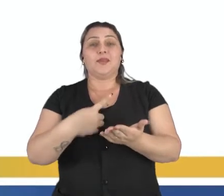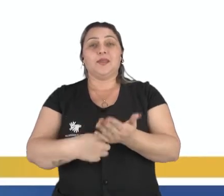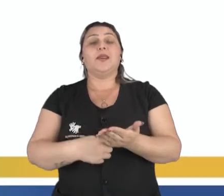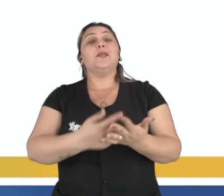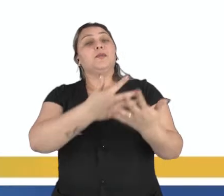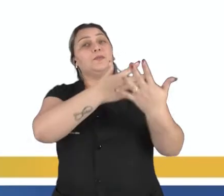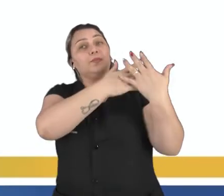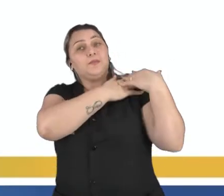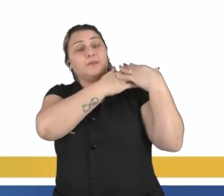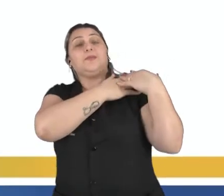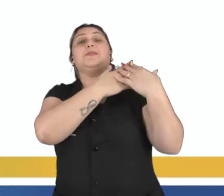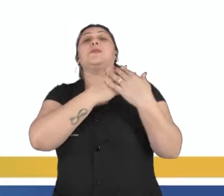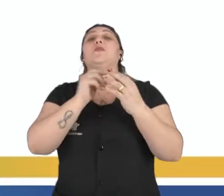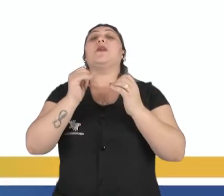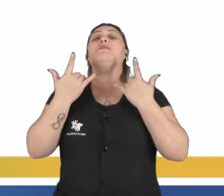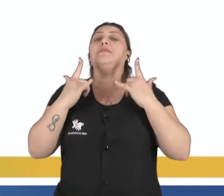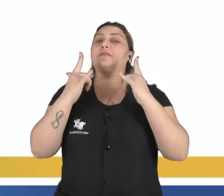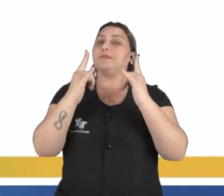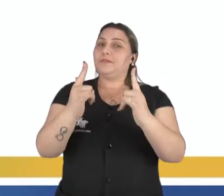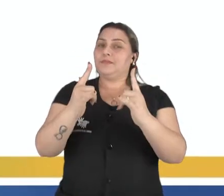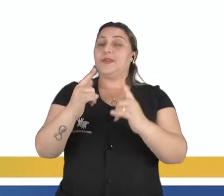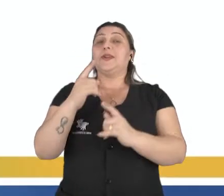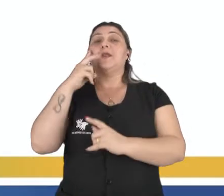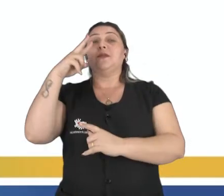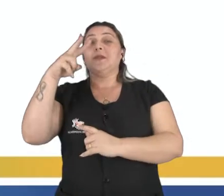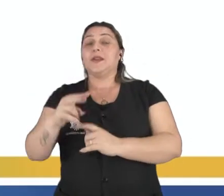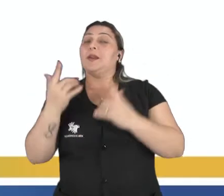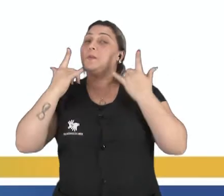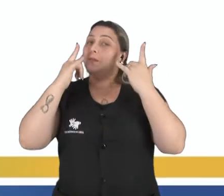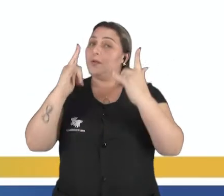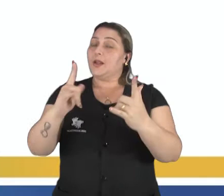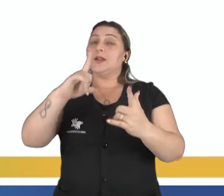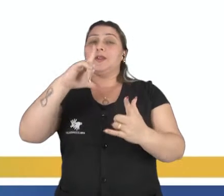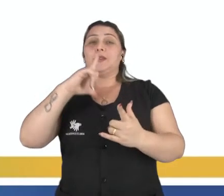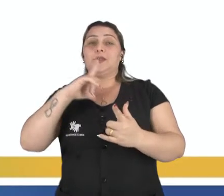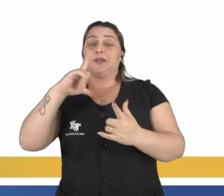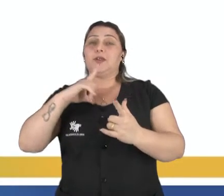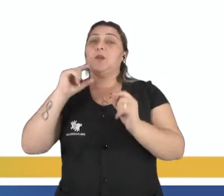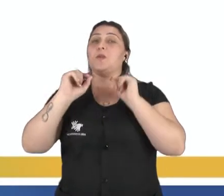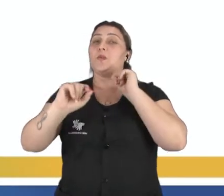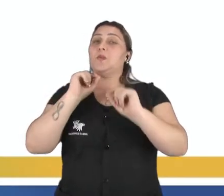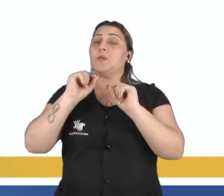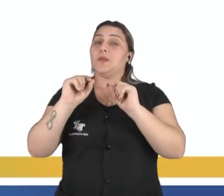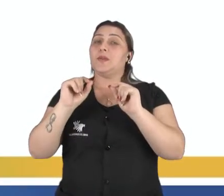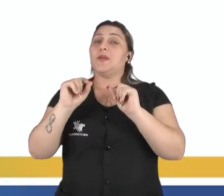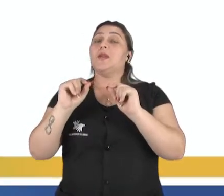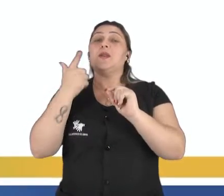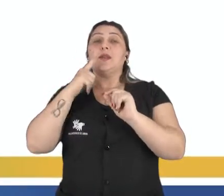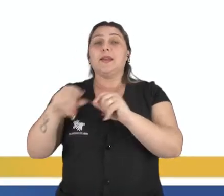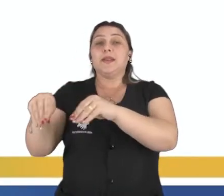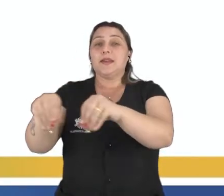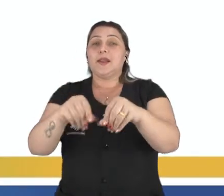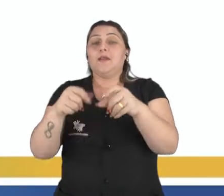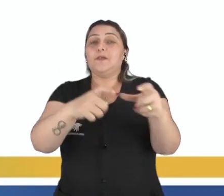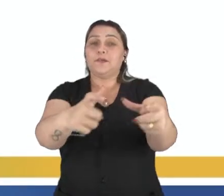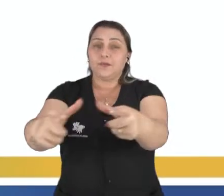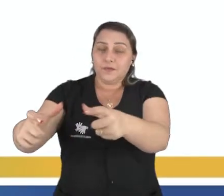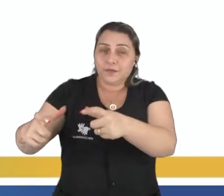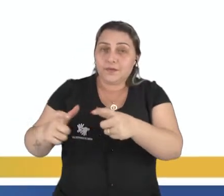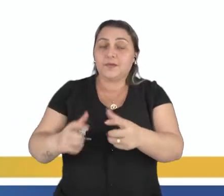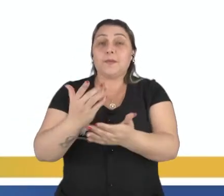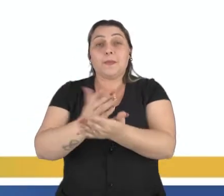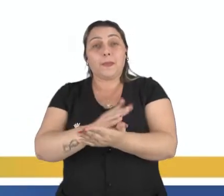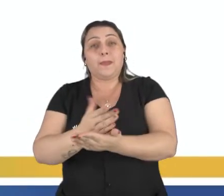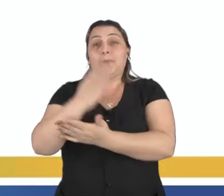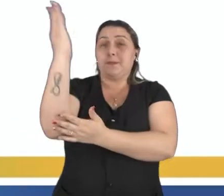um acordo com a Bolívia, né, e aí a gente vai ver que a Bolívia, ela recebia compensações territoriais em vários pontos da